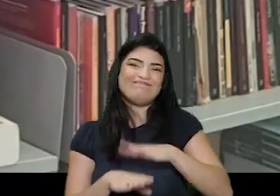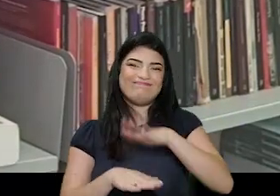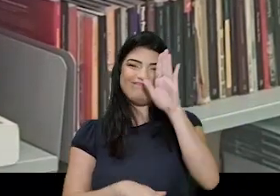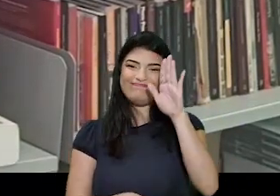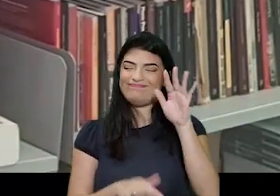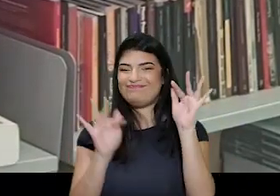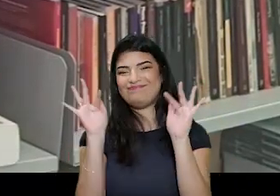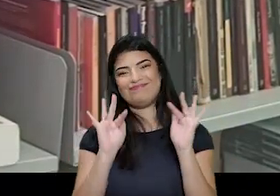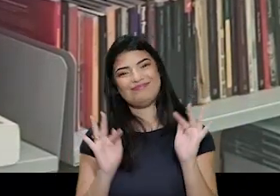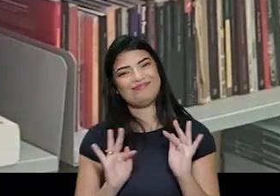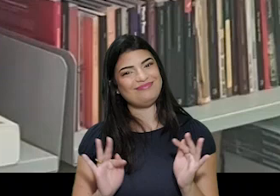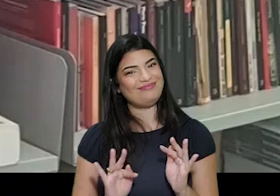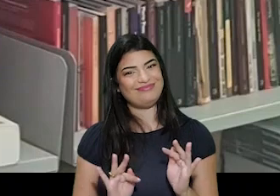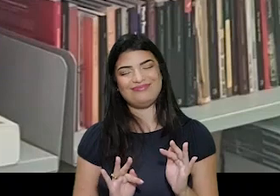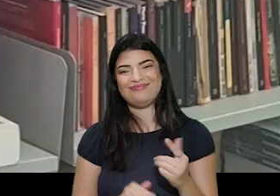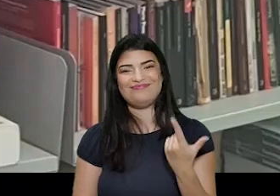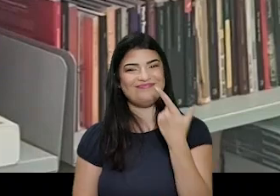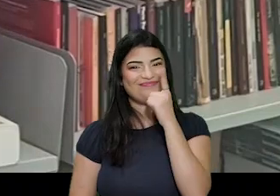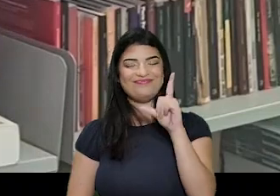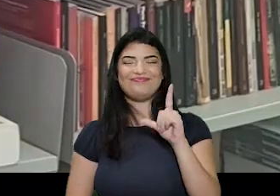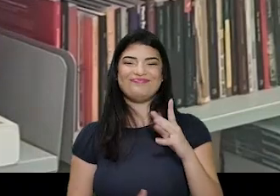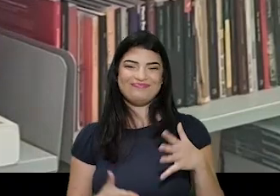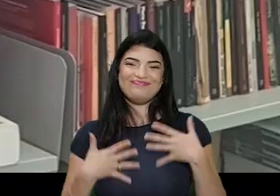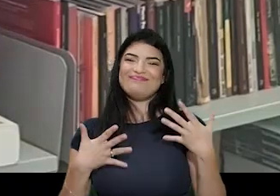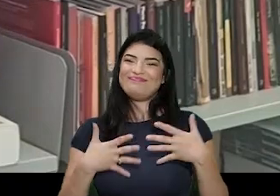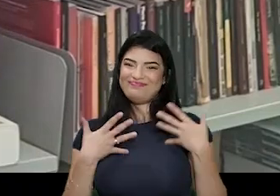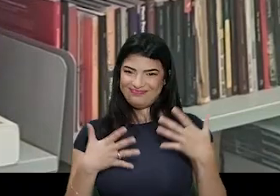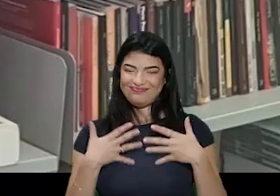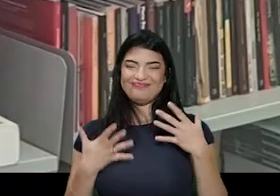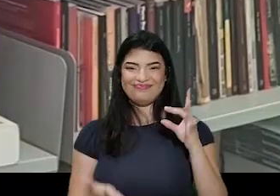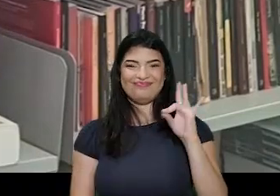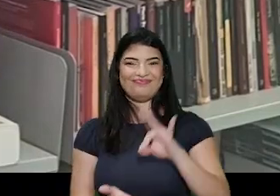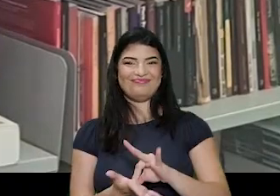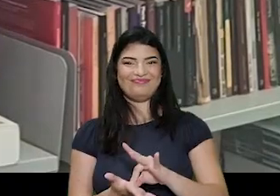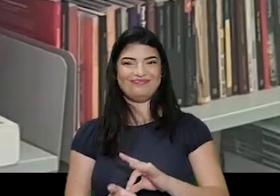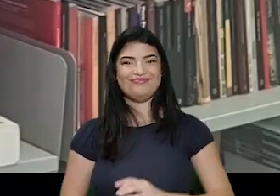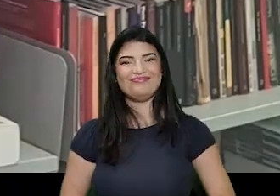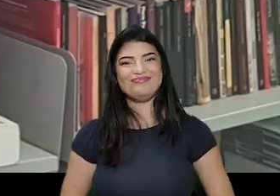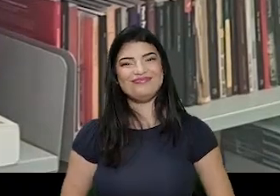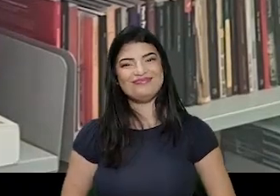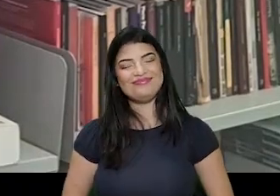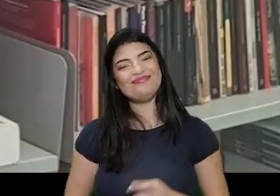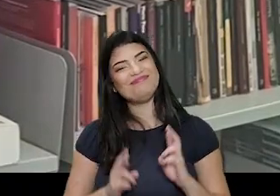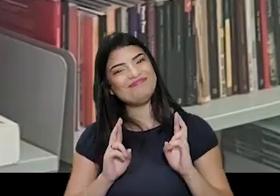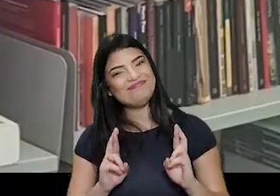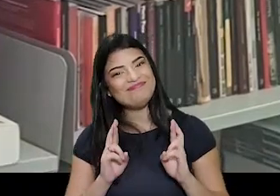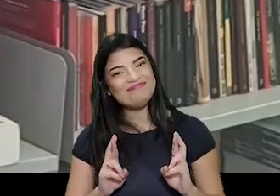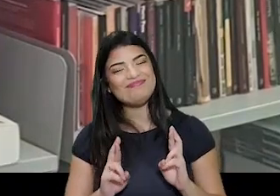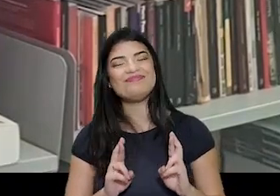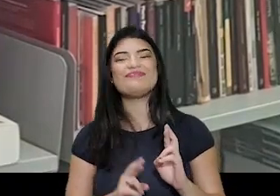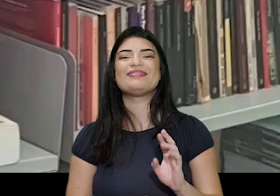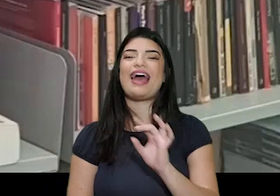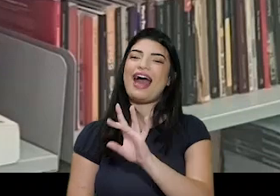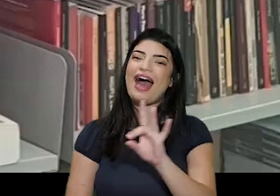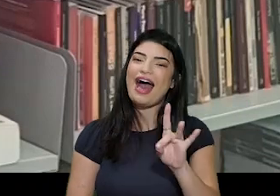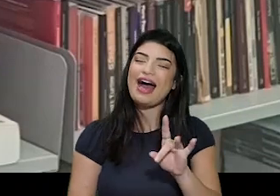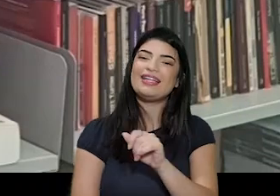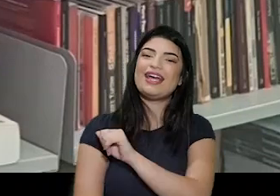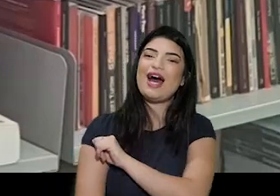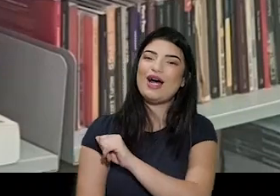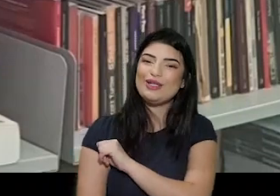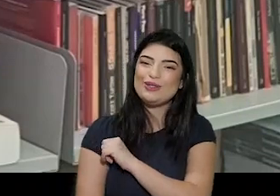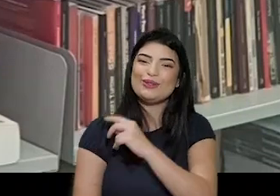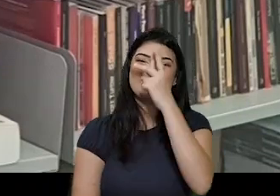inspiração, isso para mim já serve como o maior incentivo, maior medalha na minha vida. Espero que todos os